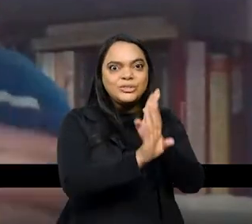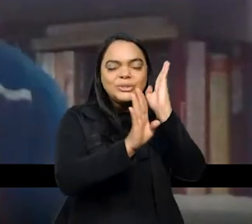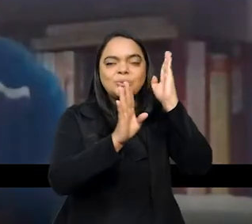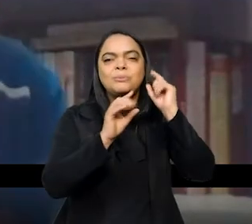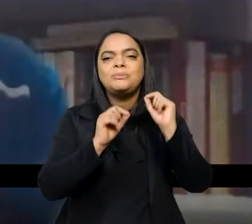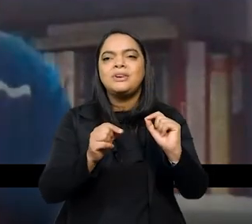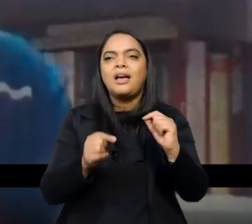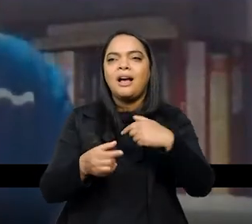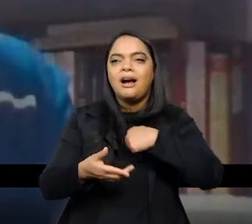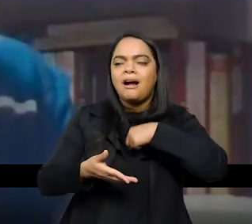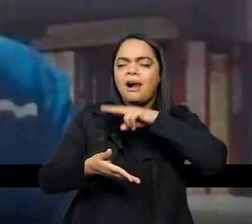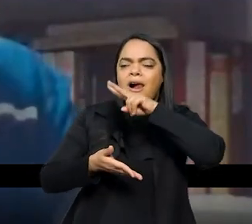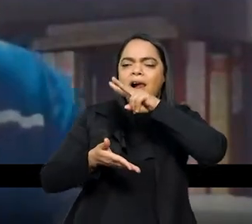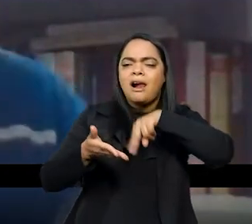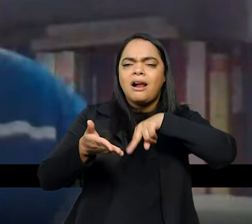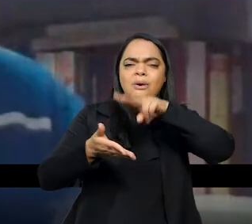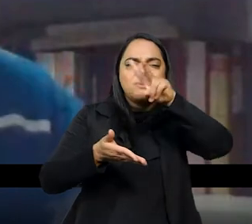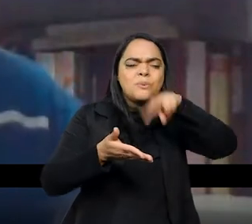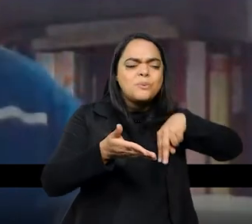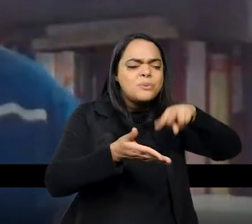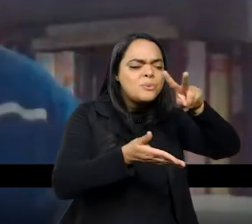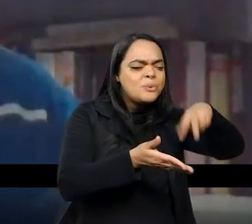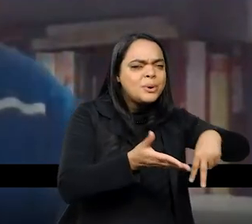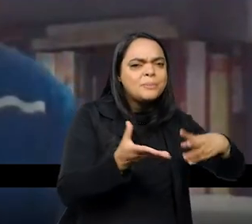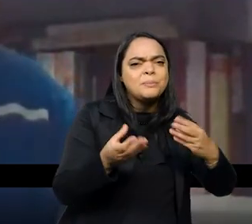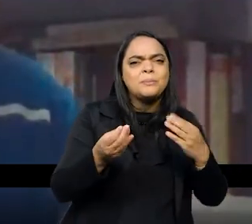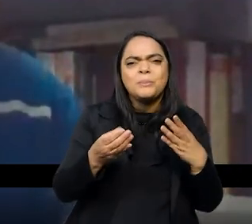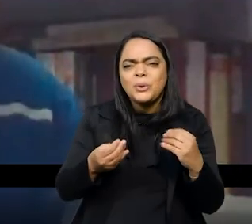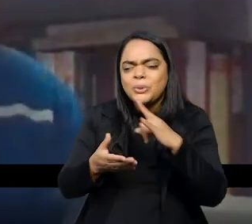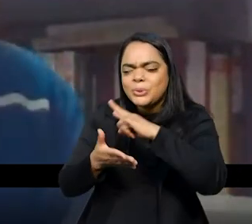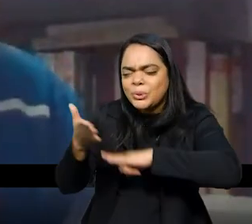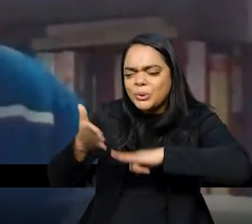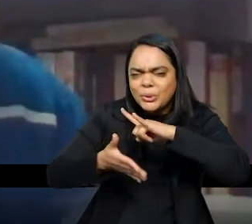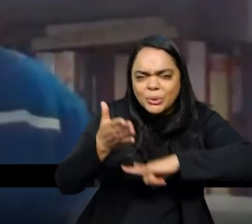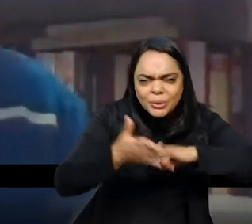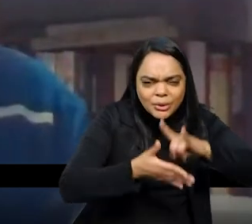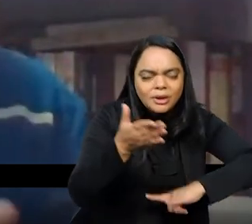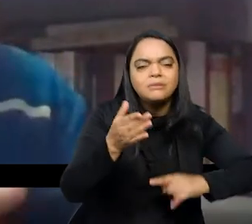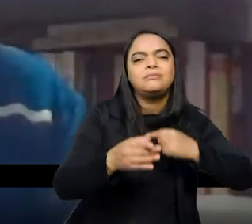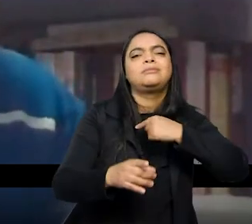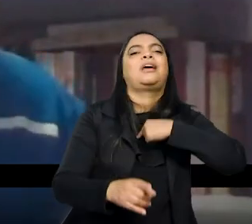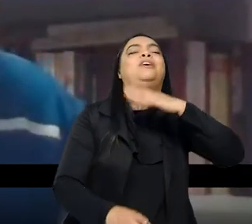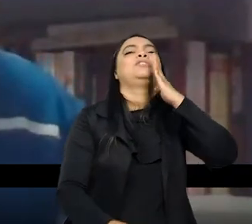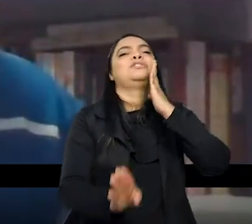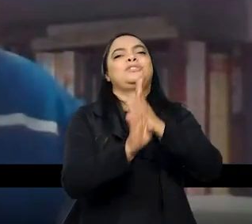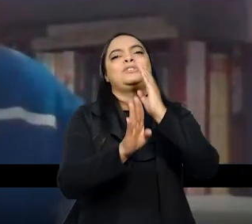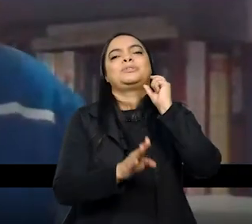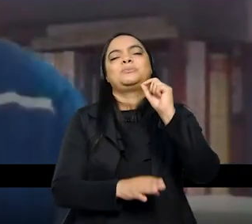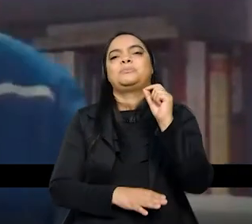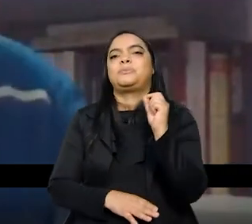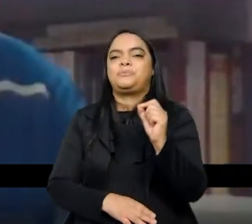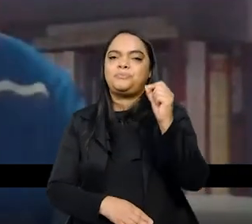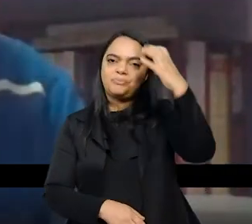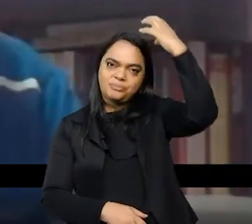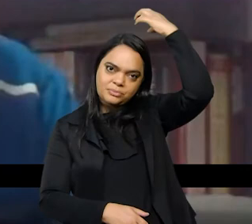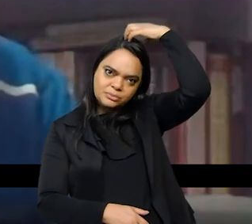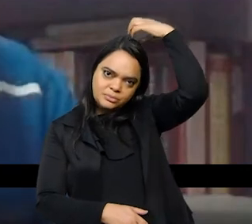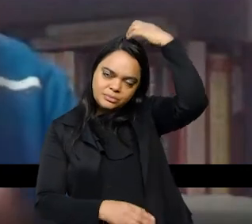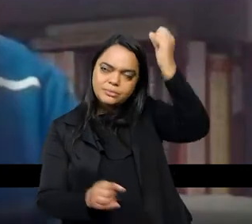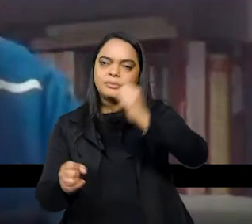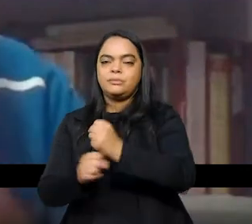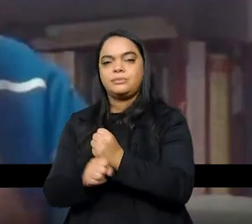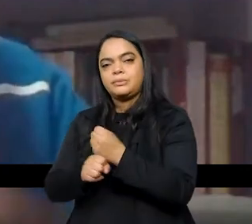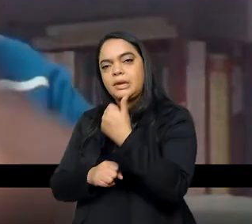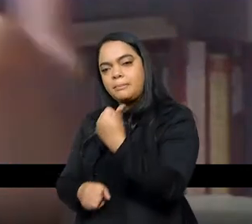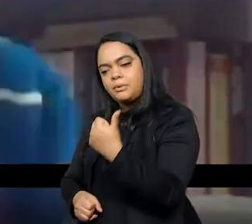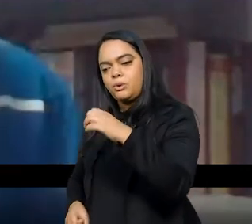muito, um pente fino no documento, aí vi que a coroa, em 1816, diante do que aconteceu,